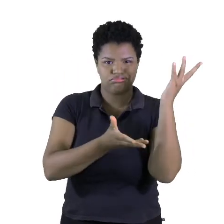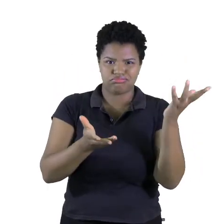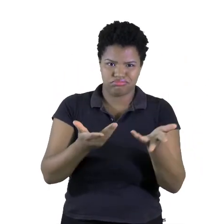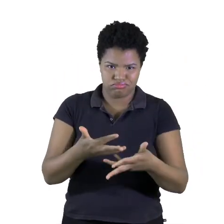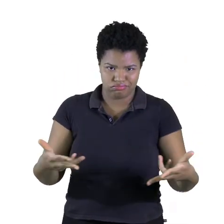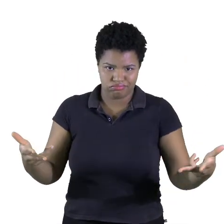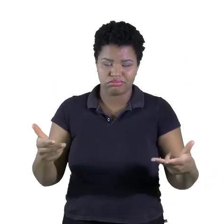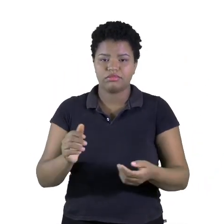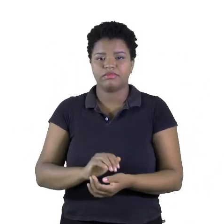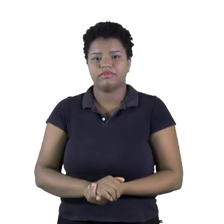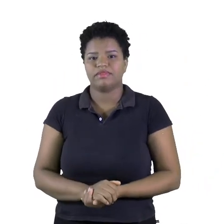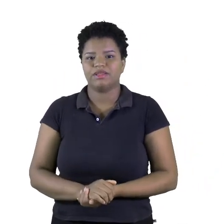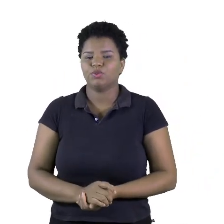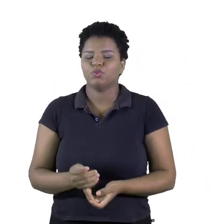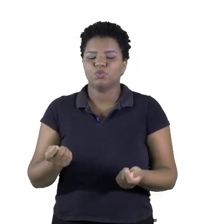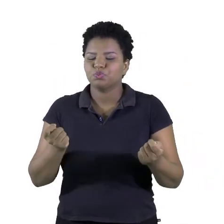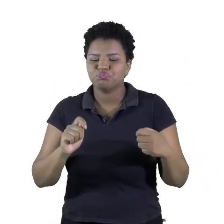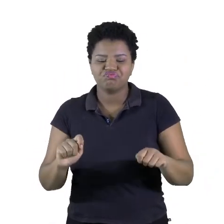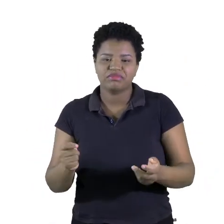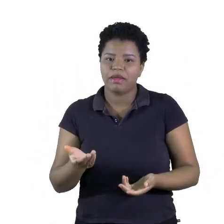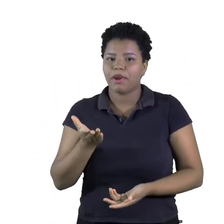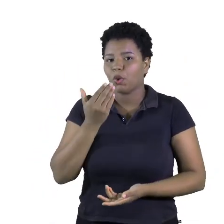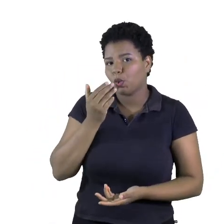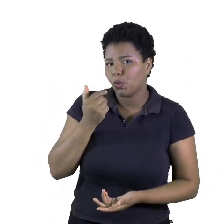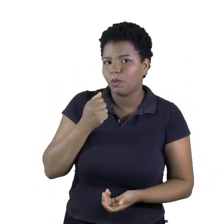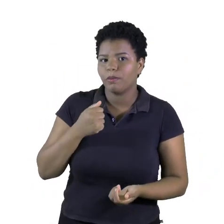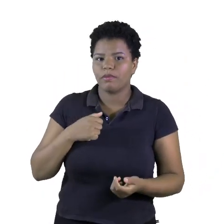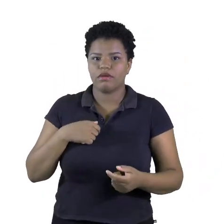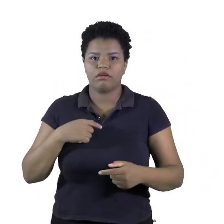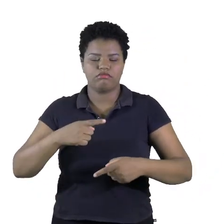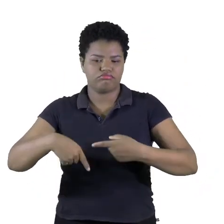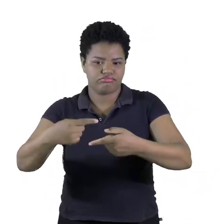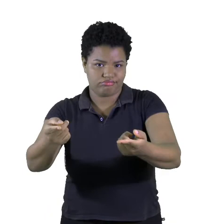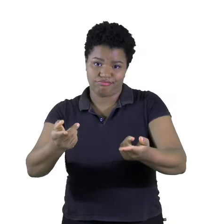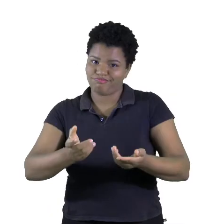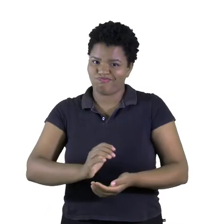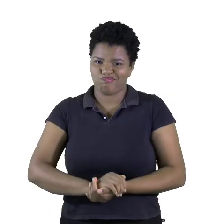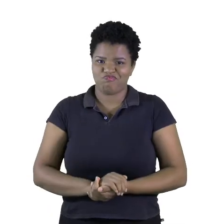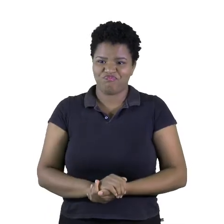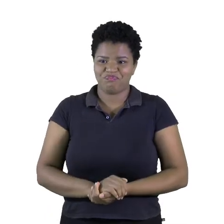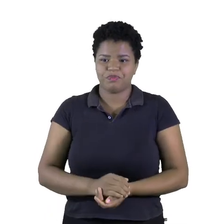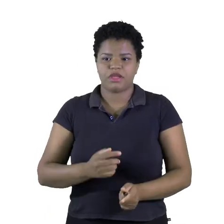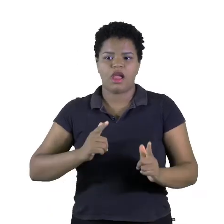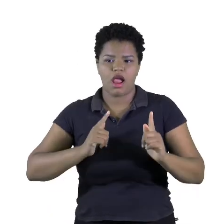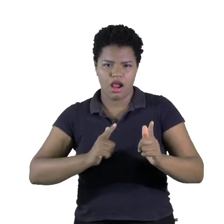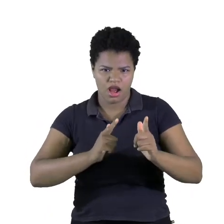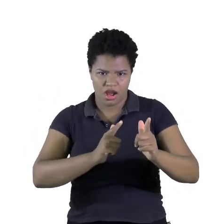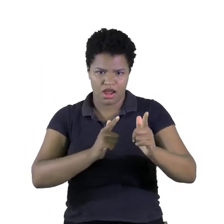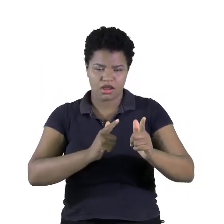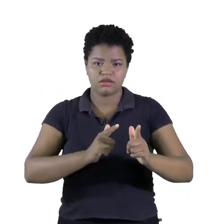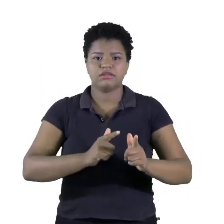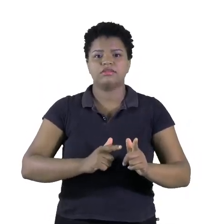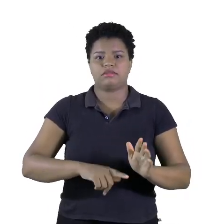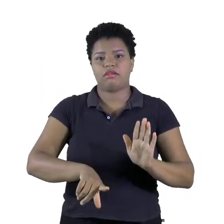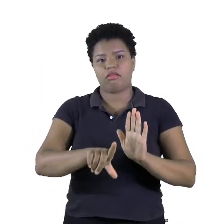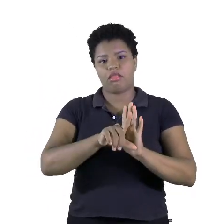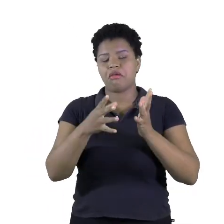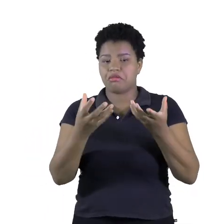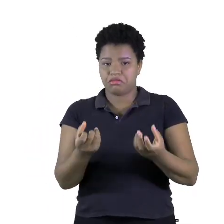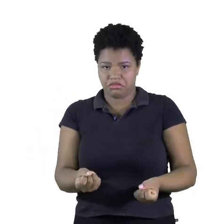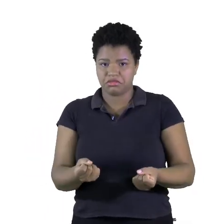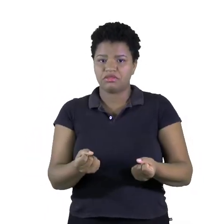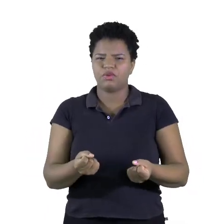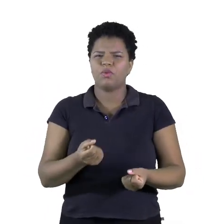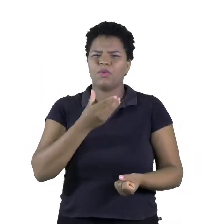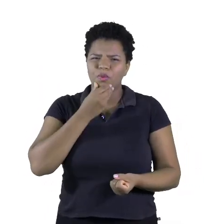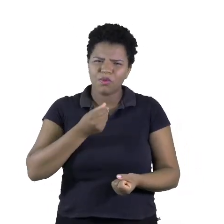se alimentar, se reproduzir tranquilamente. A caça ilegal, que o homem insiste em fazer a caça ilegal,